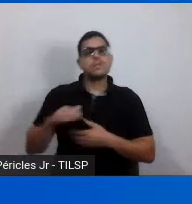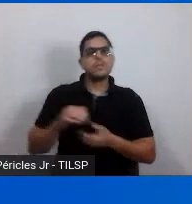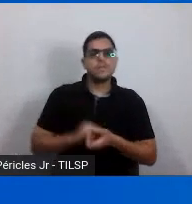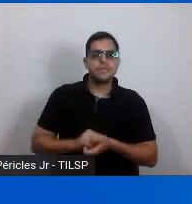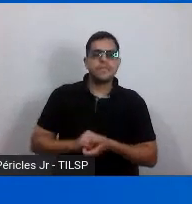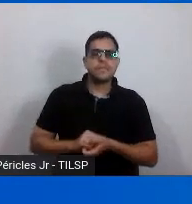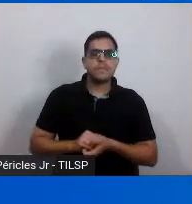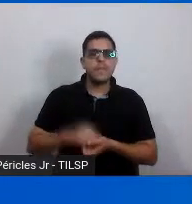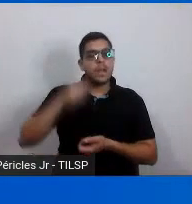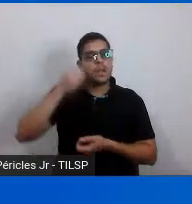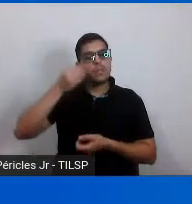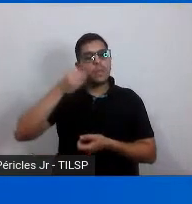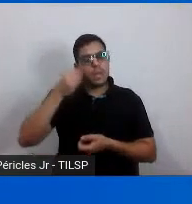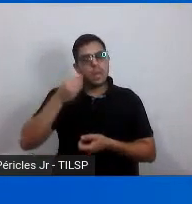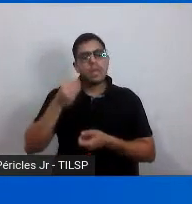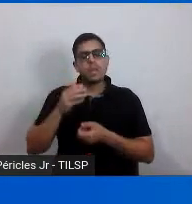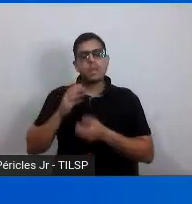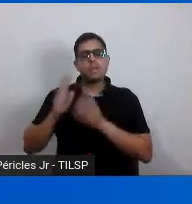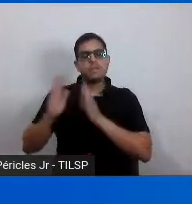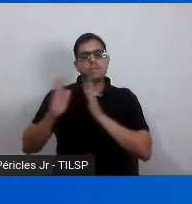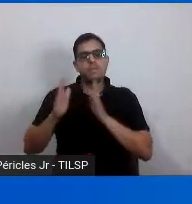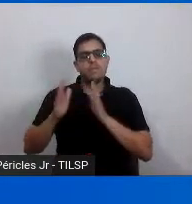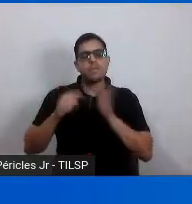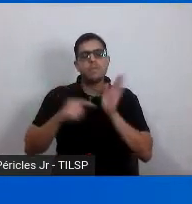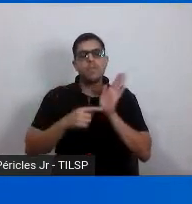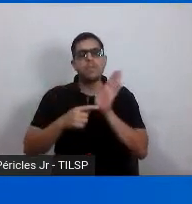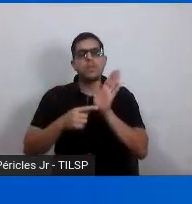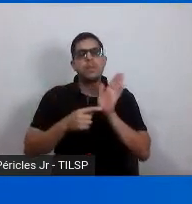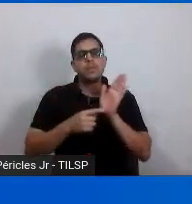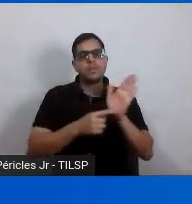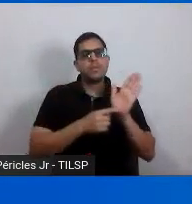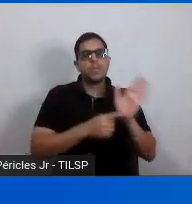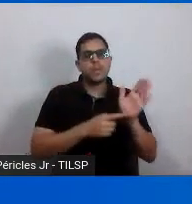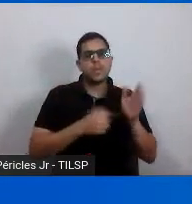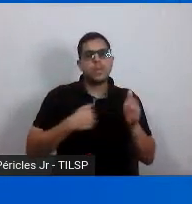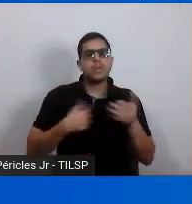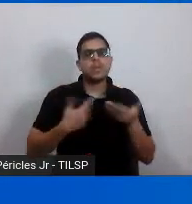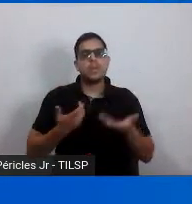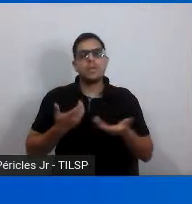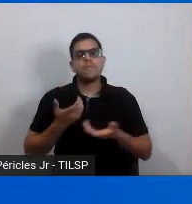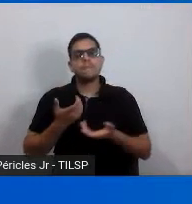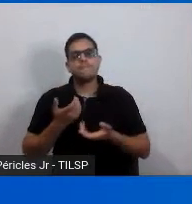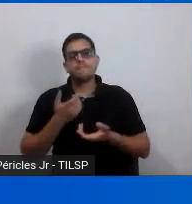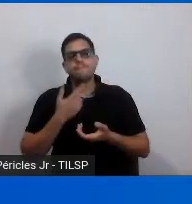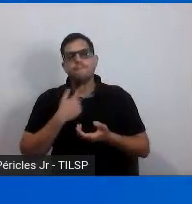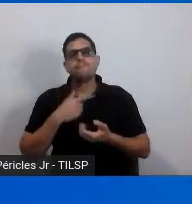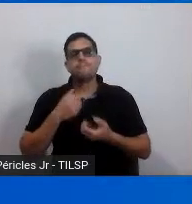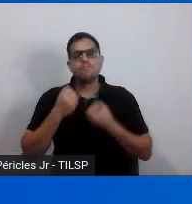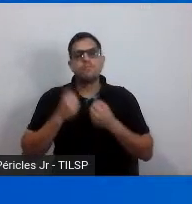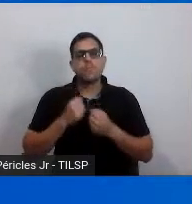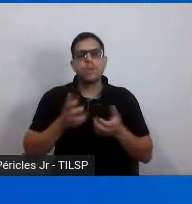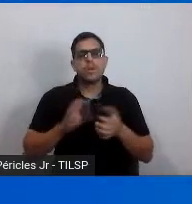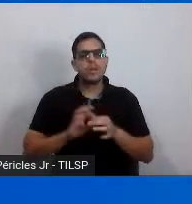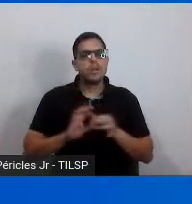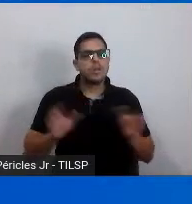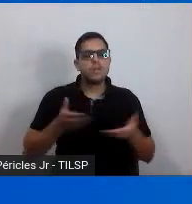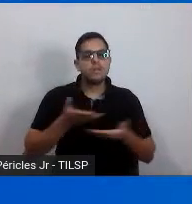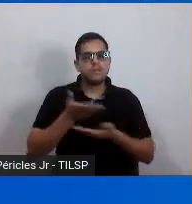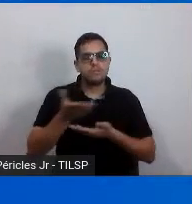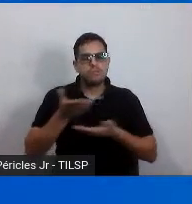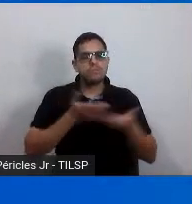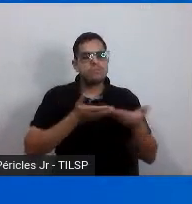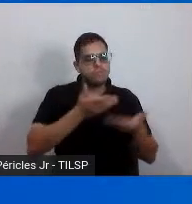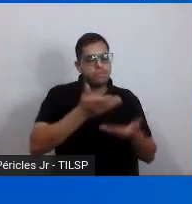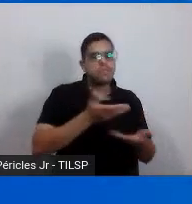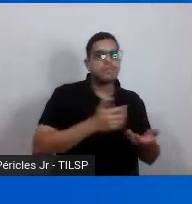e aí eu gostaria muito de receber contribuições né então primeiro nós vamos falar de ensino superior